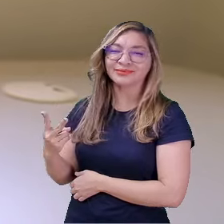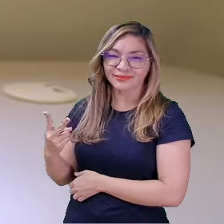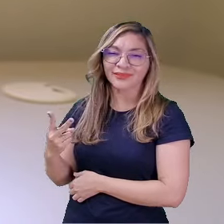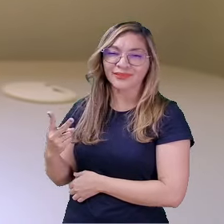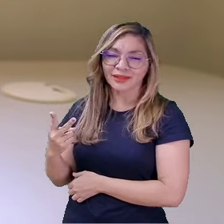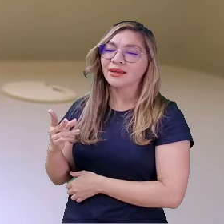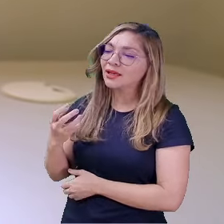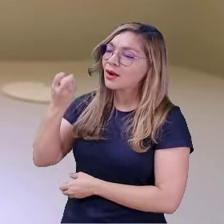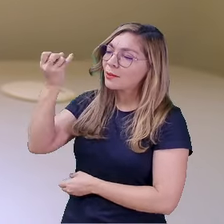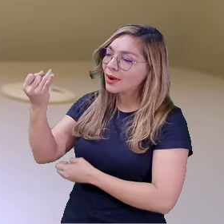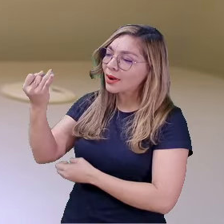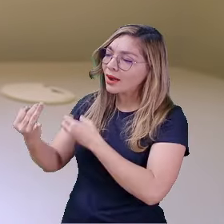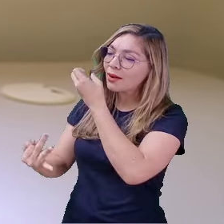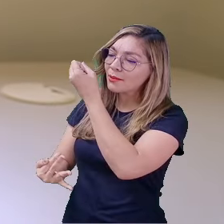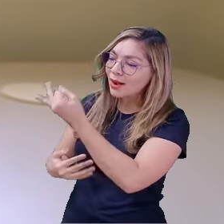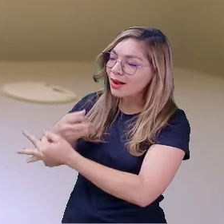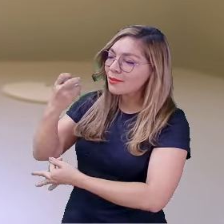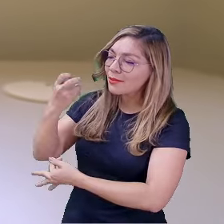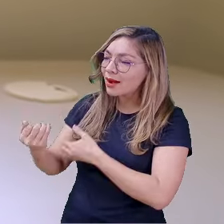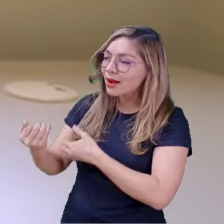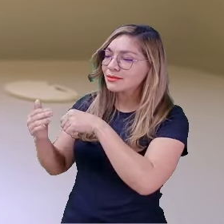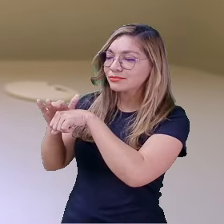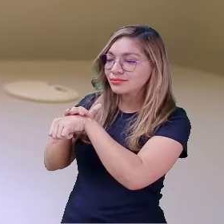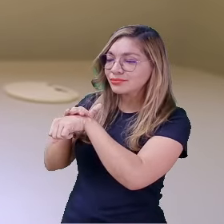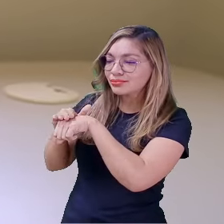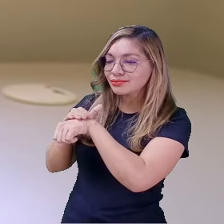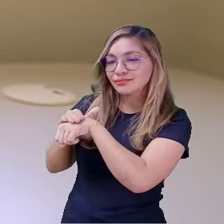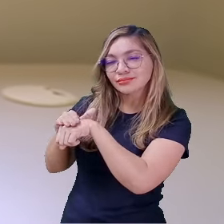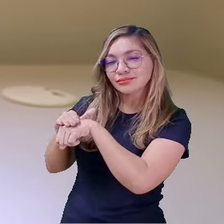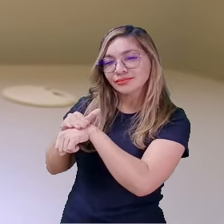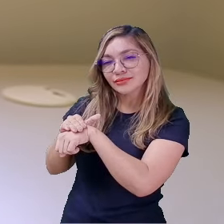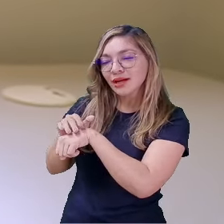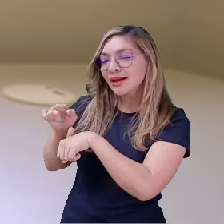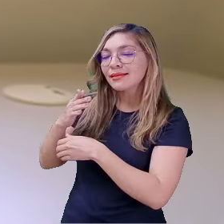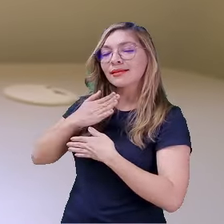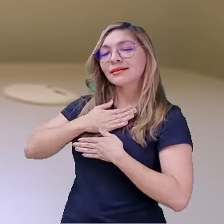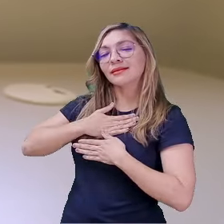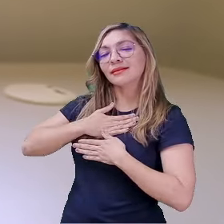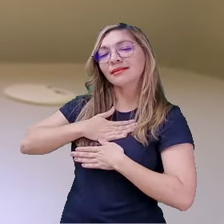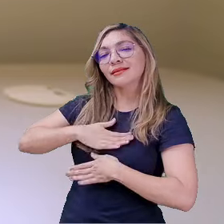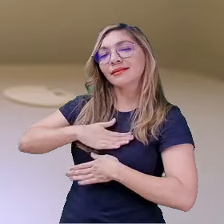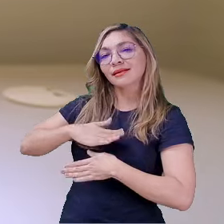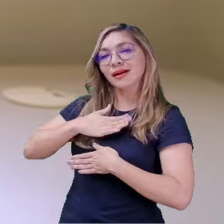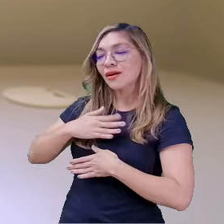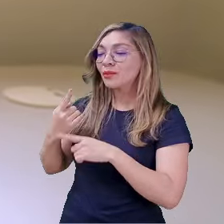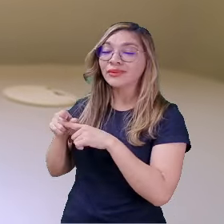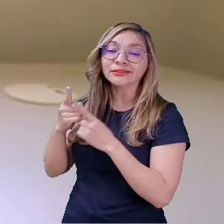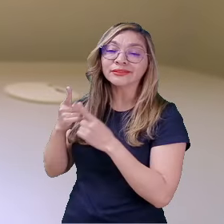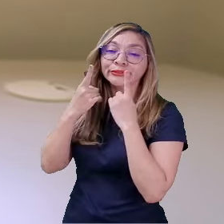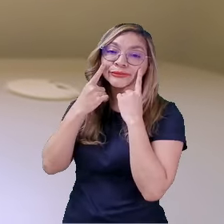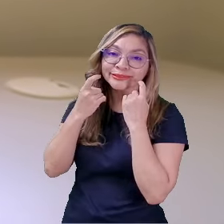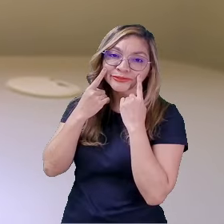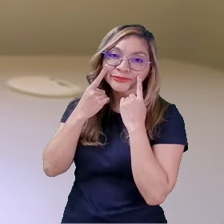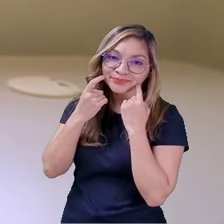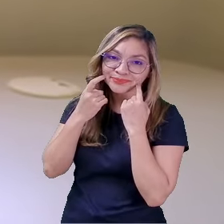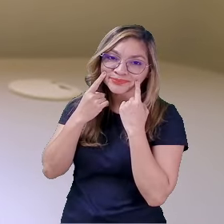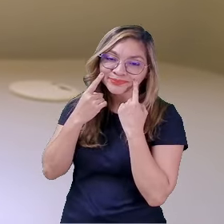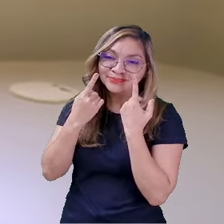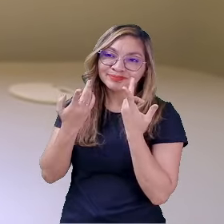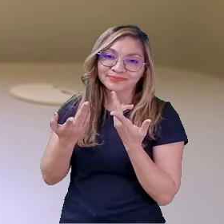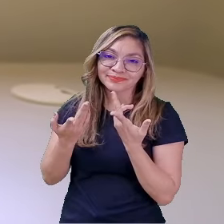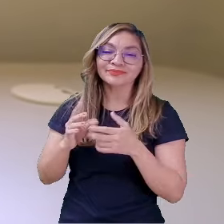começando a conversar com ela para ver se... ela ficava mais tranquila, porque ela estava chorando, né? E foi quando ela